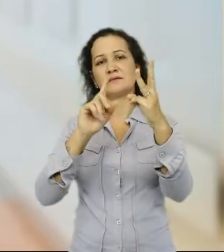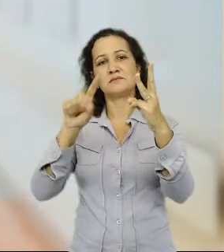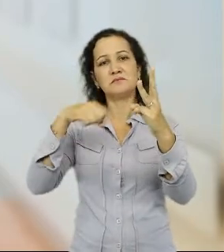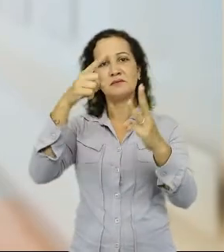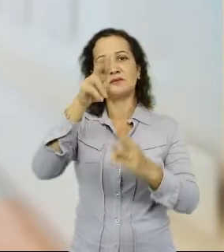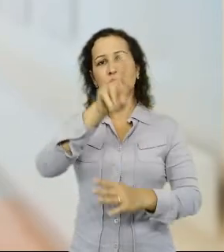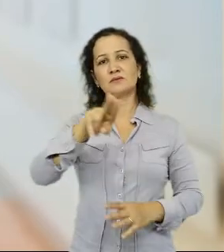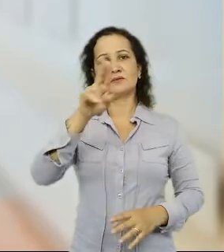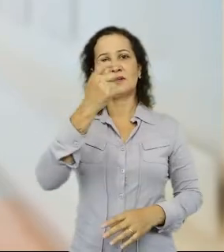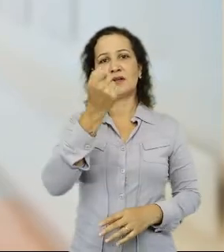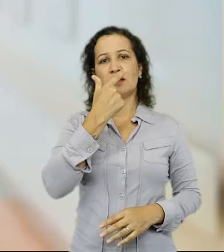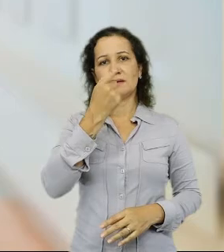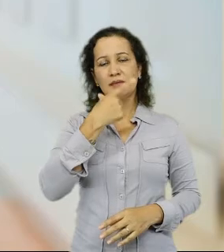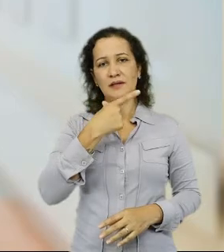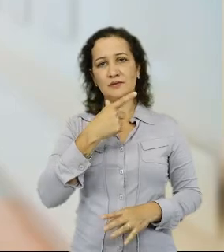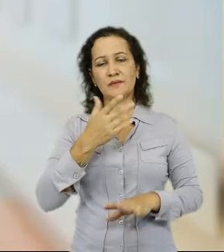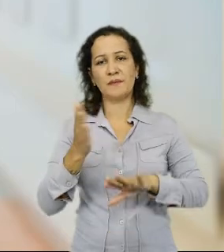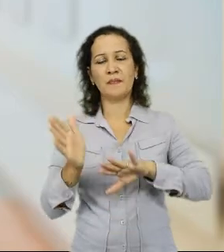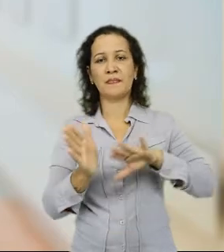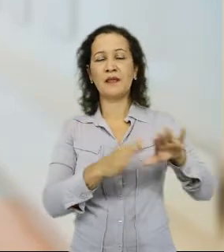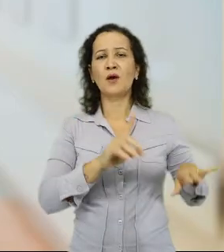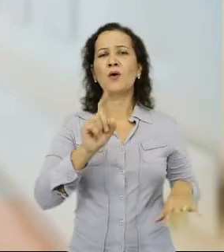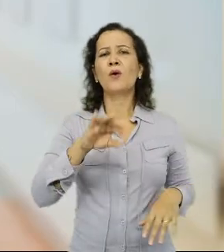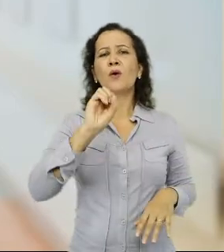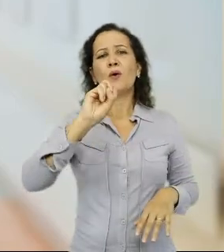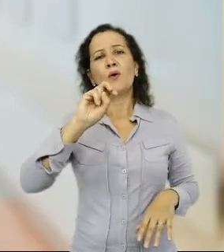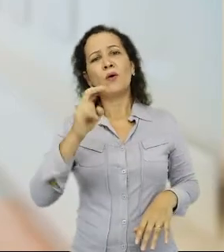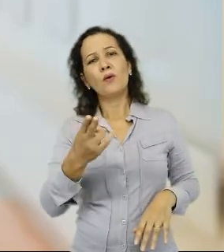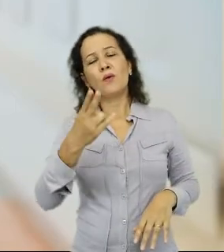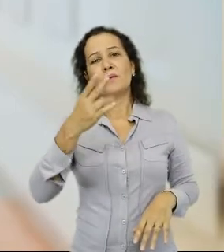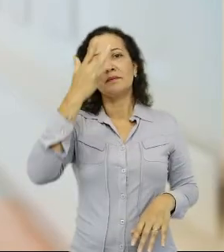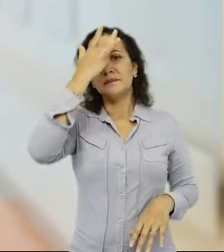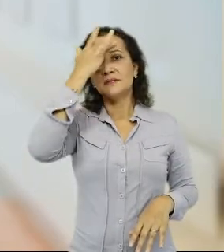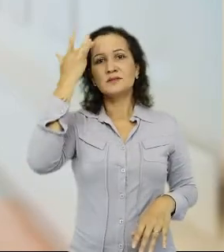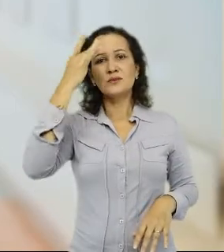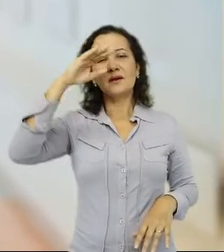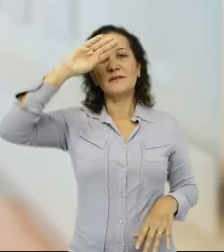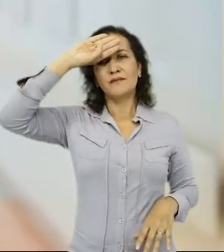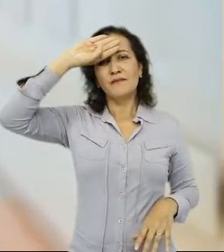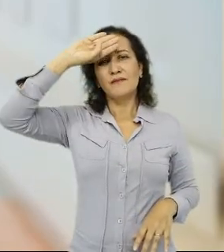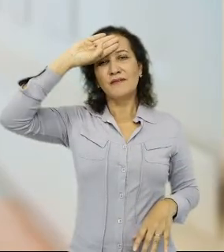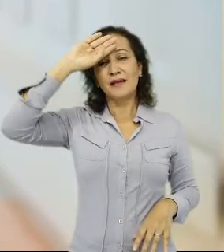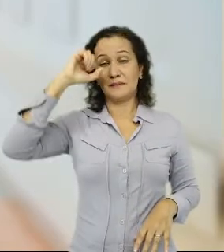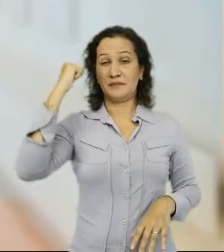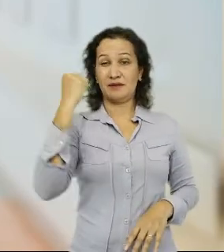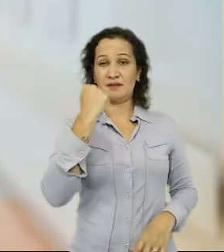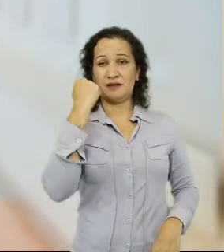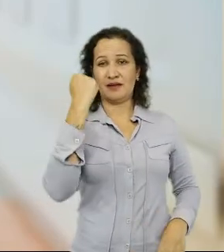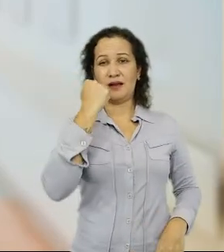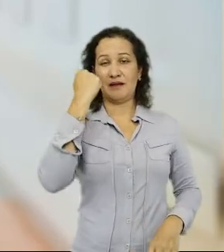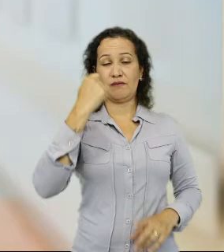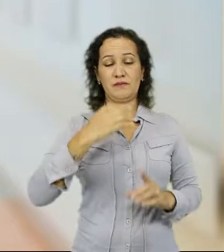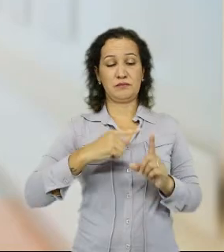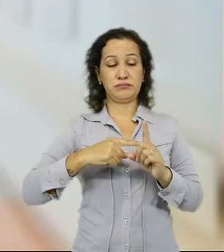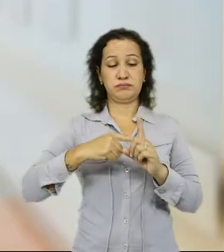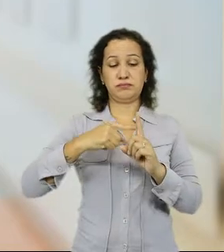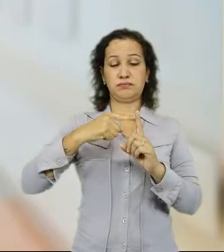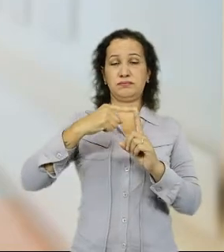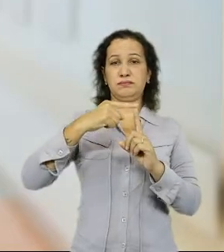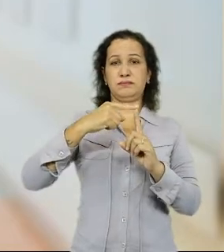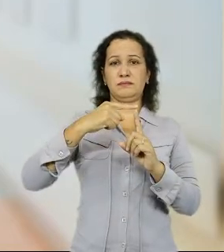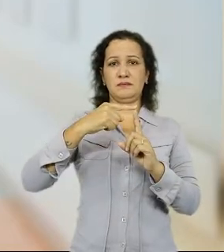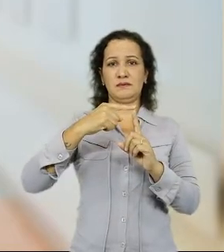usuário que apresenta doença febril grave. Não vacine até a resolução do quadro específico de